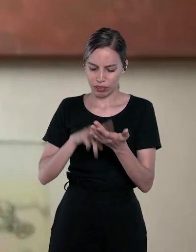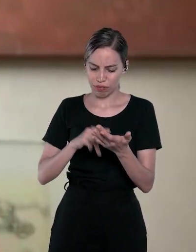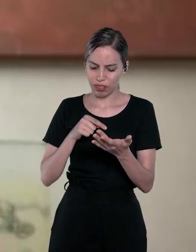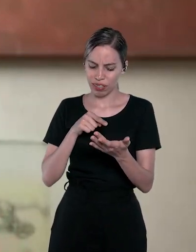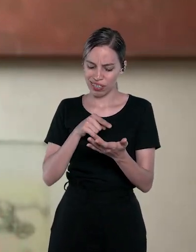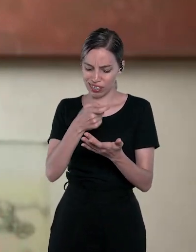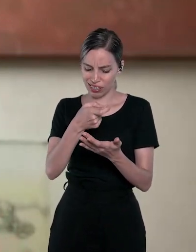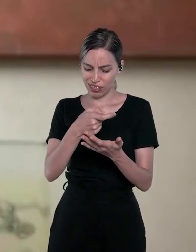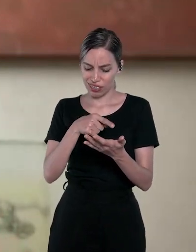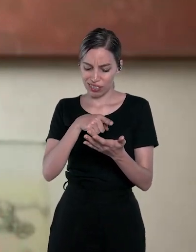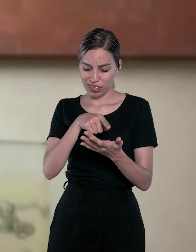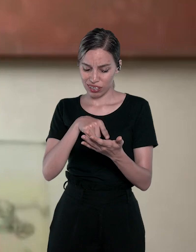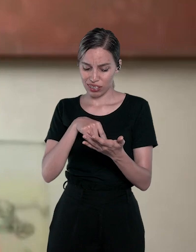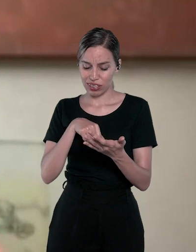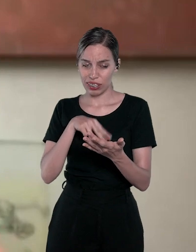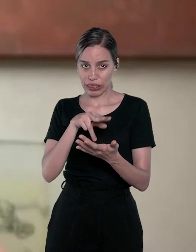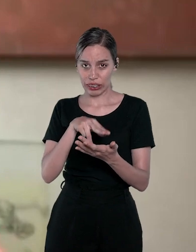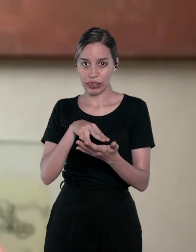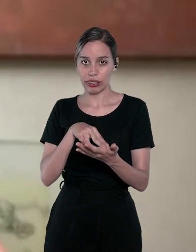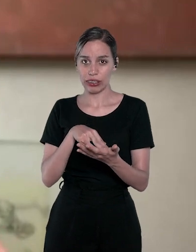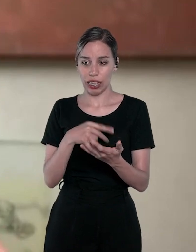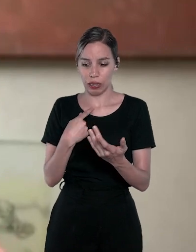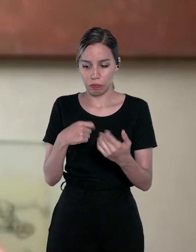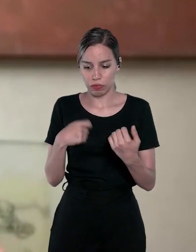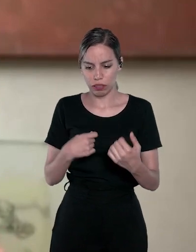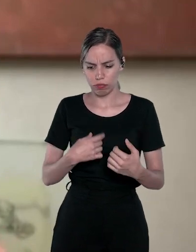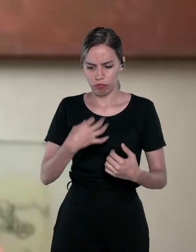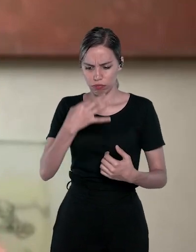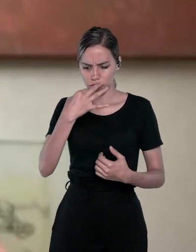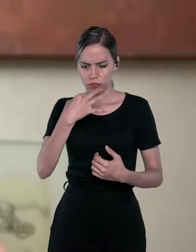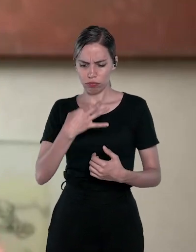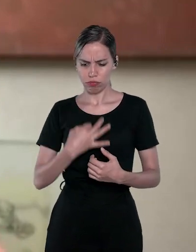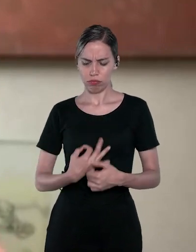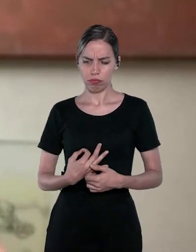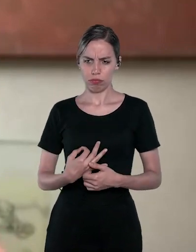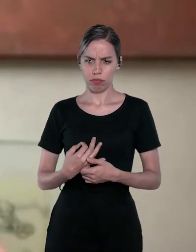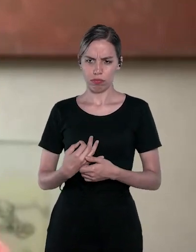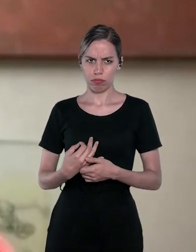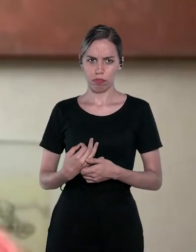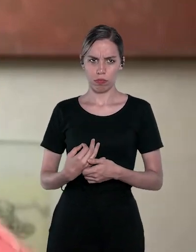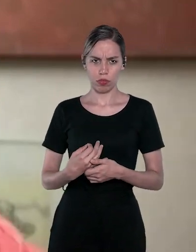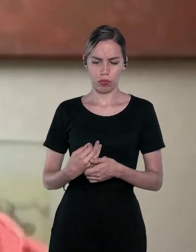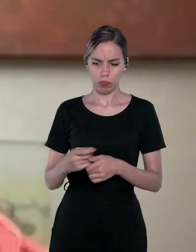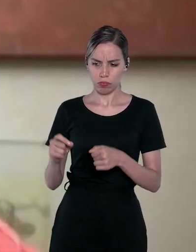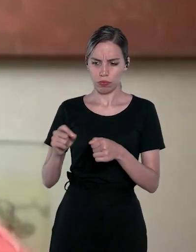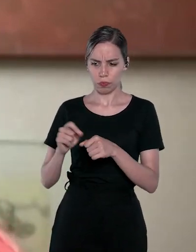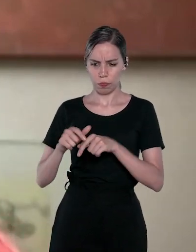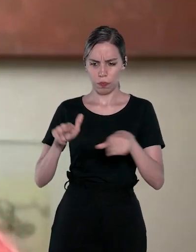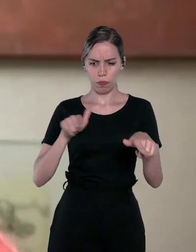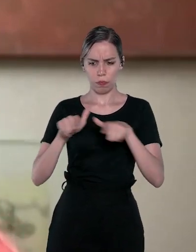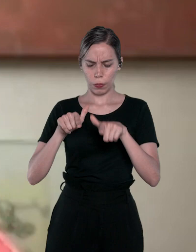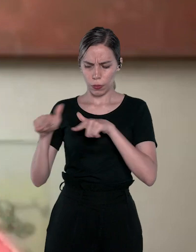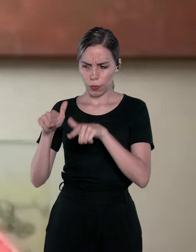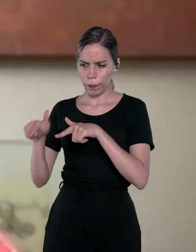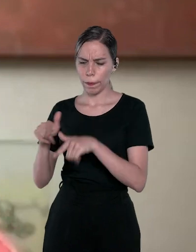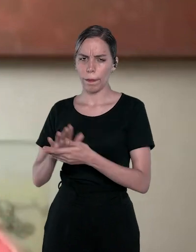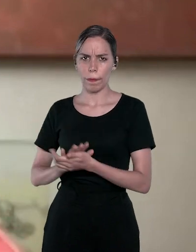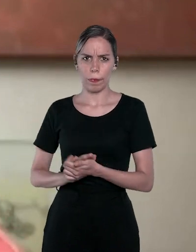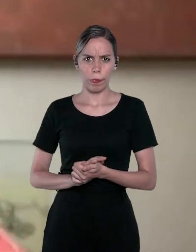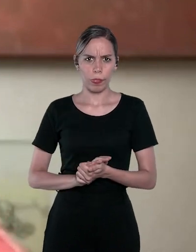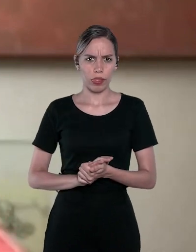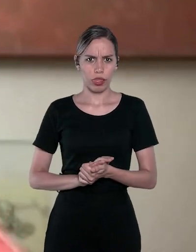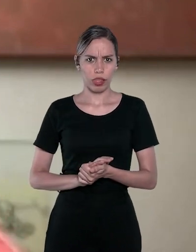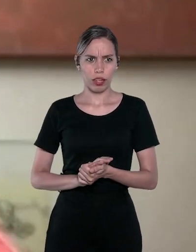gabarito todo para ficar, né, uma massa crítica de trabalhos já prontos, e